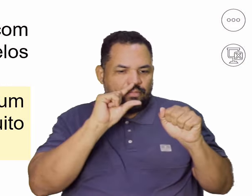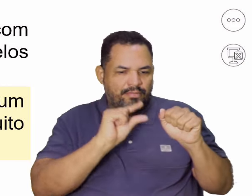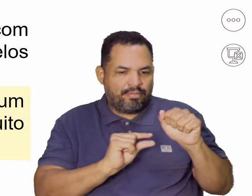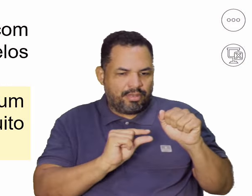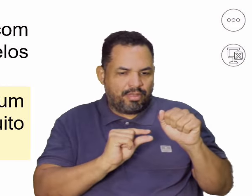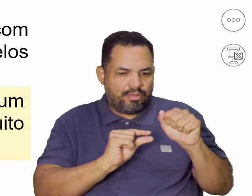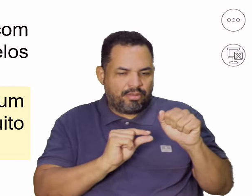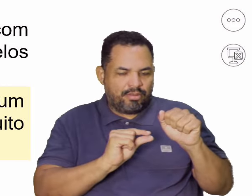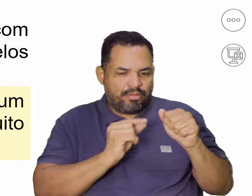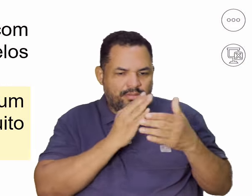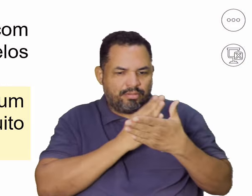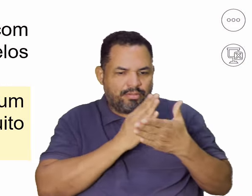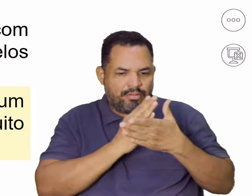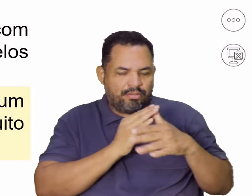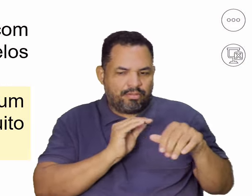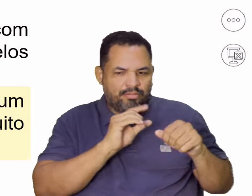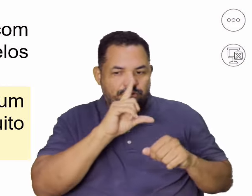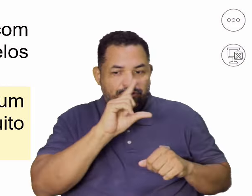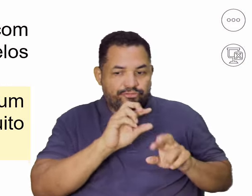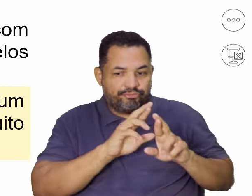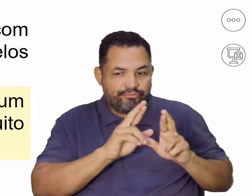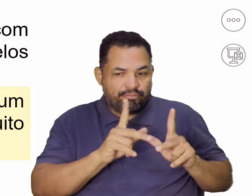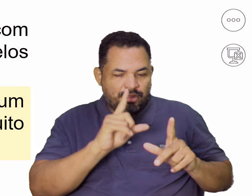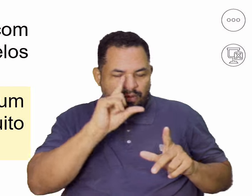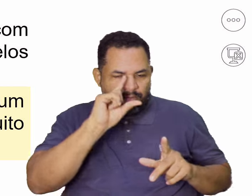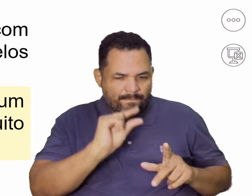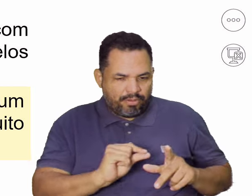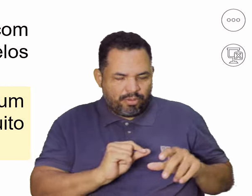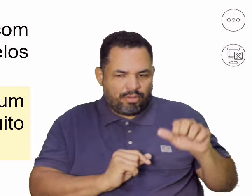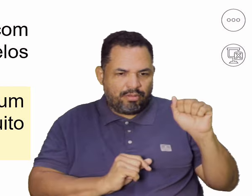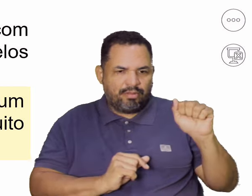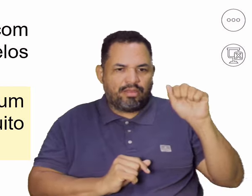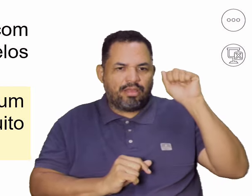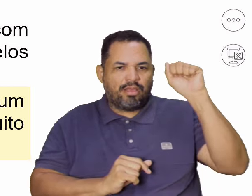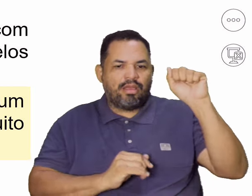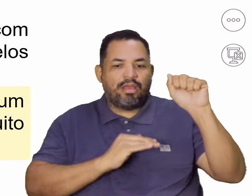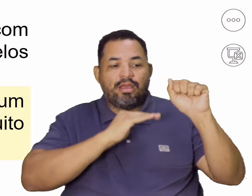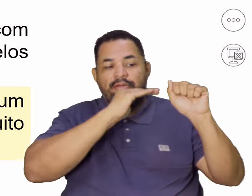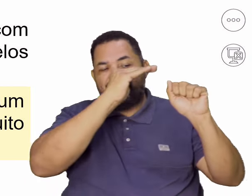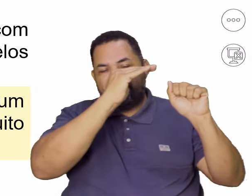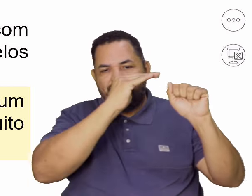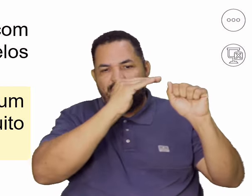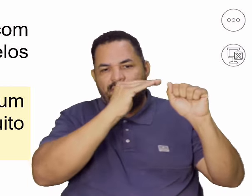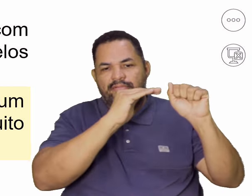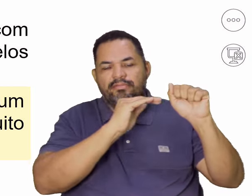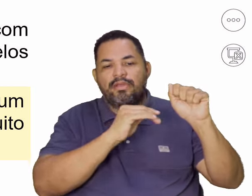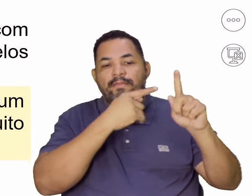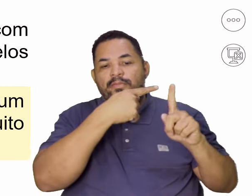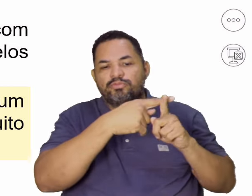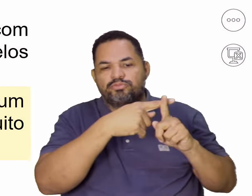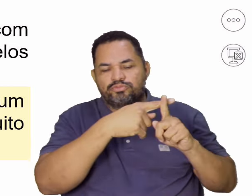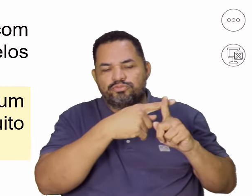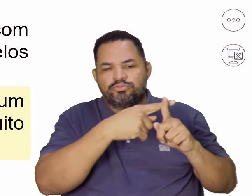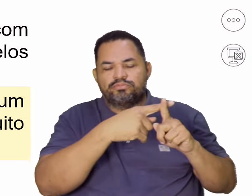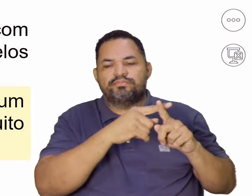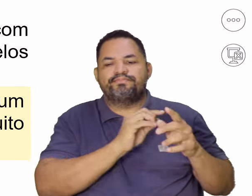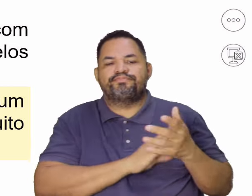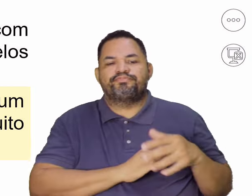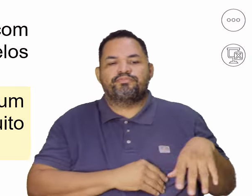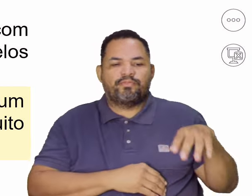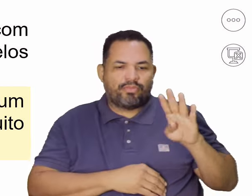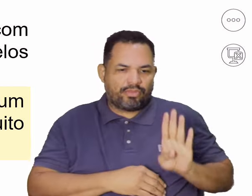muito Menor De que as partículas Alfa partículas Alfa as emissões alfas são positivos por causa dos